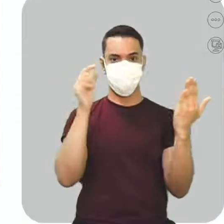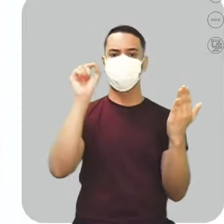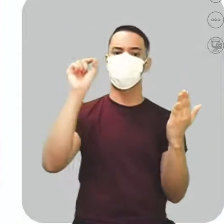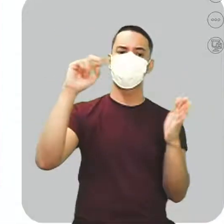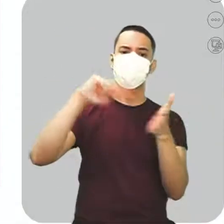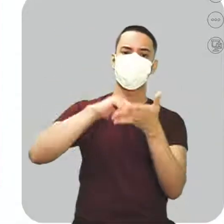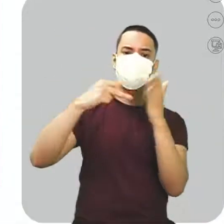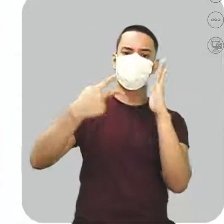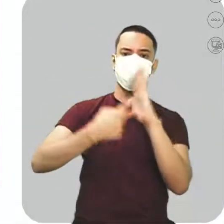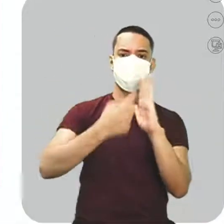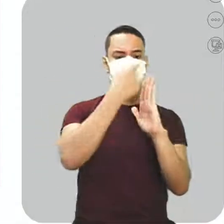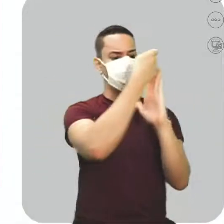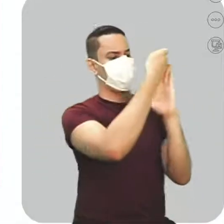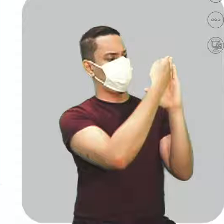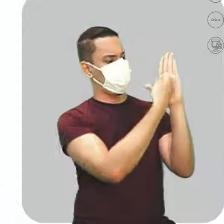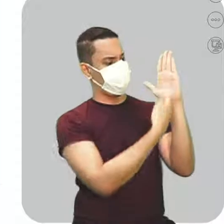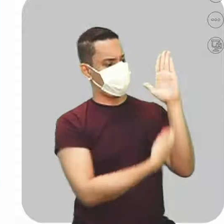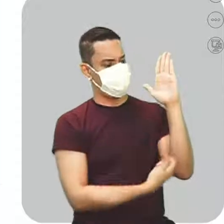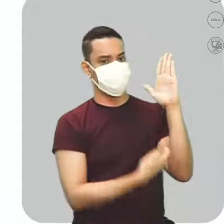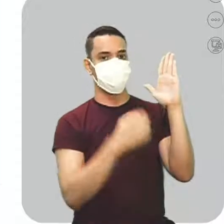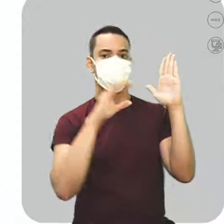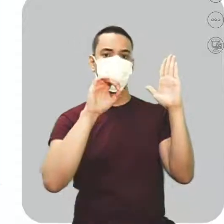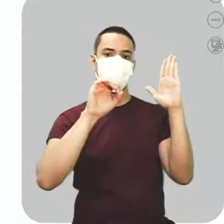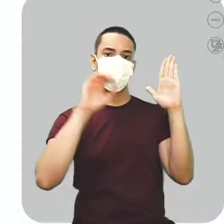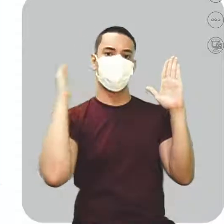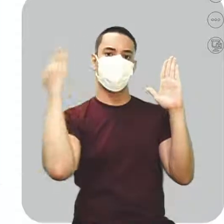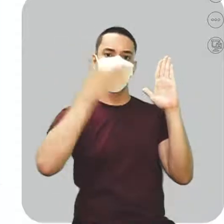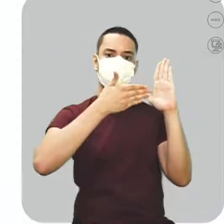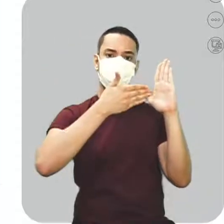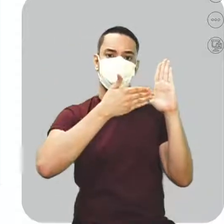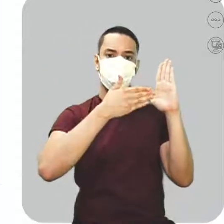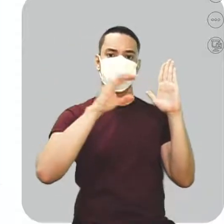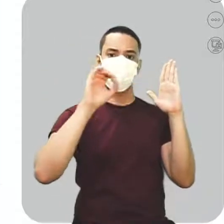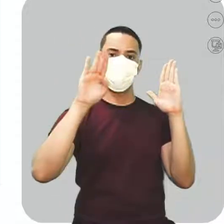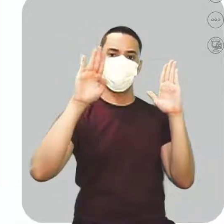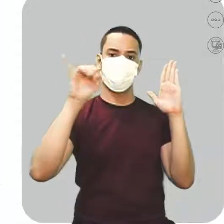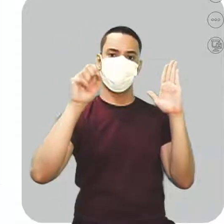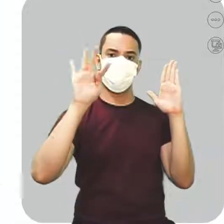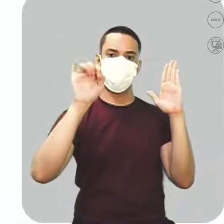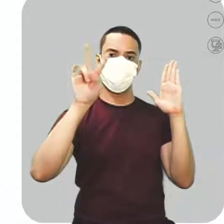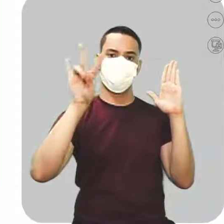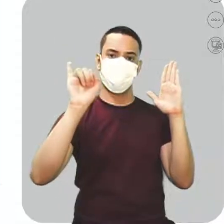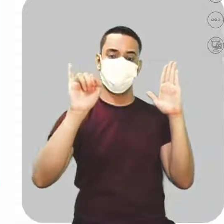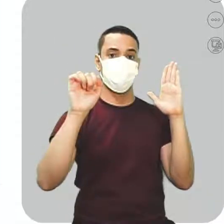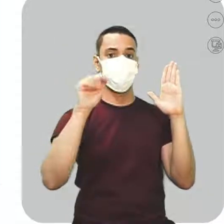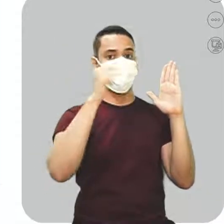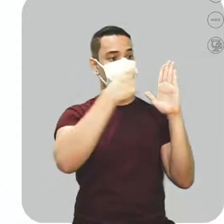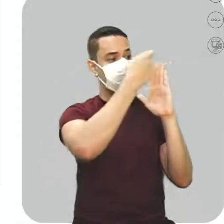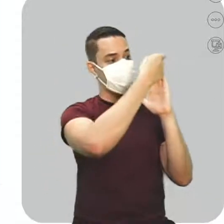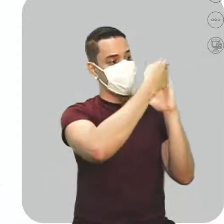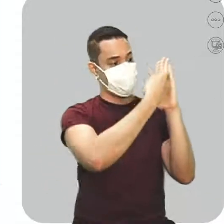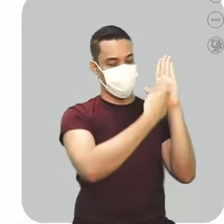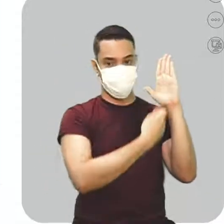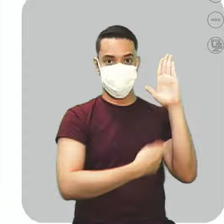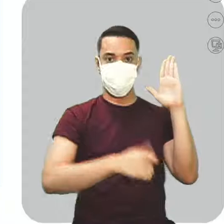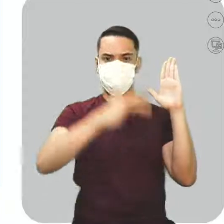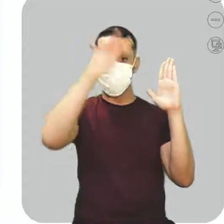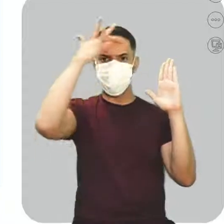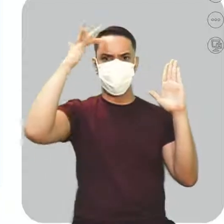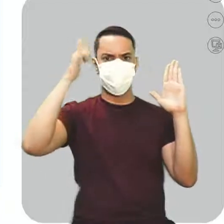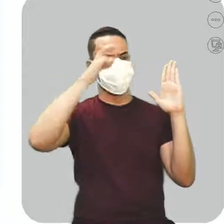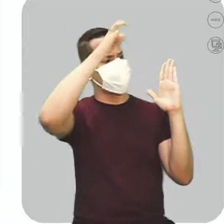uma dissertação objetiva? É aquela que leva o leitor